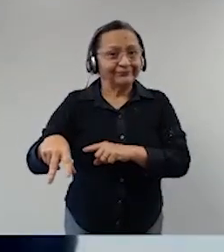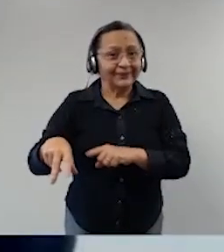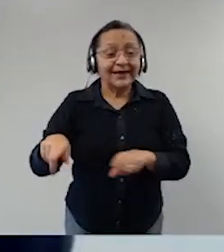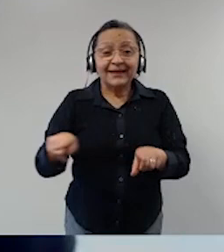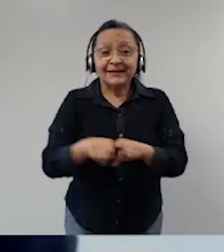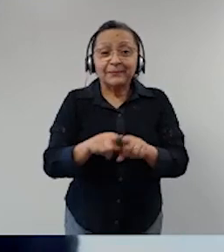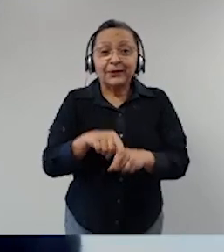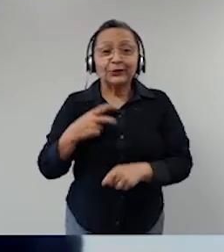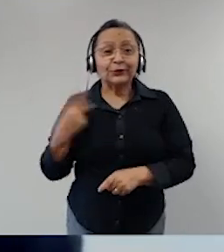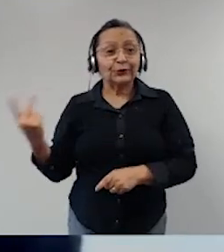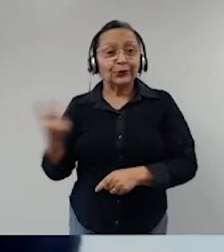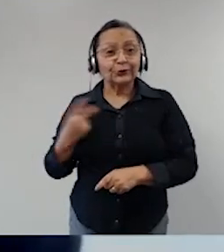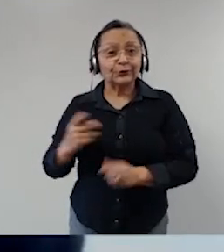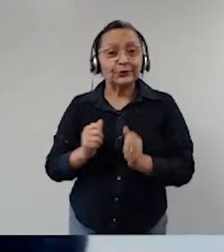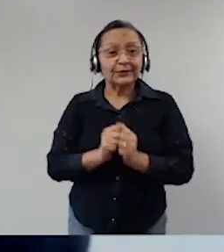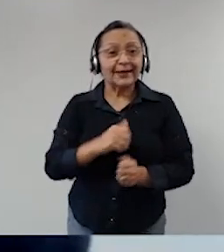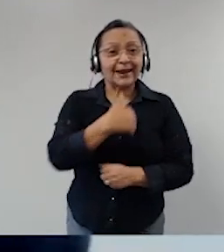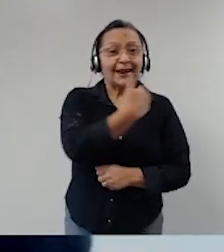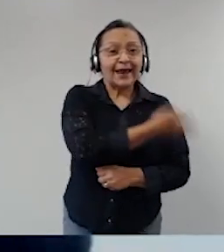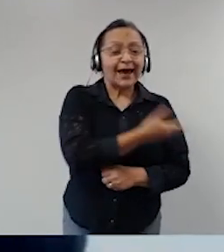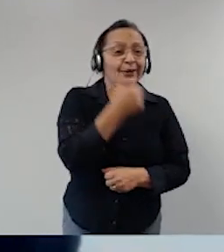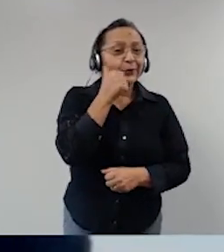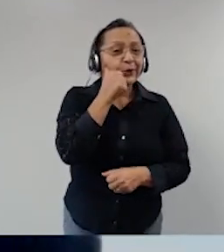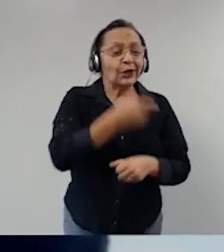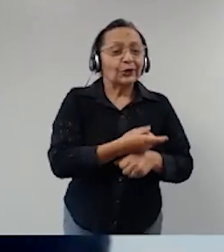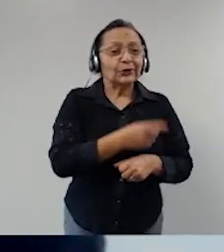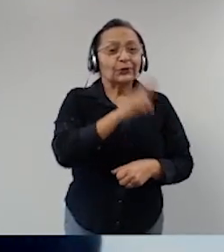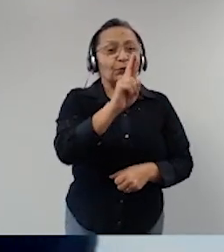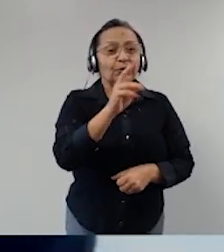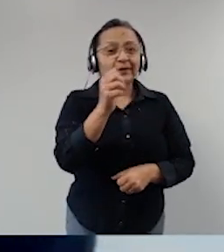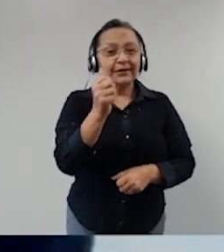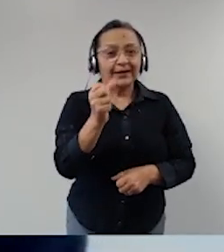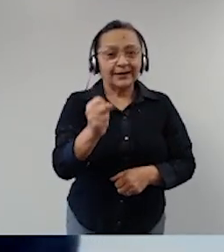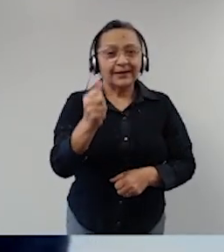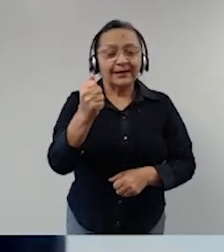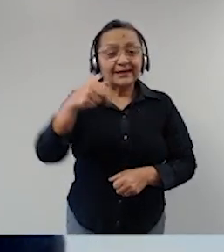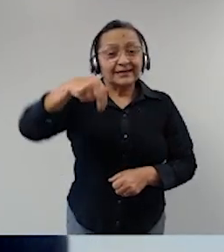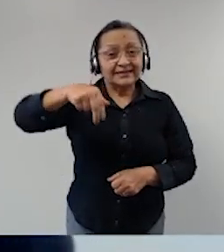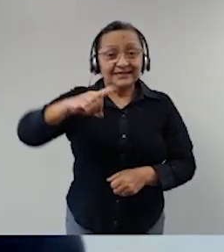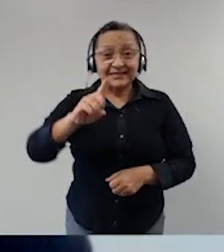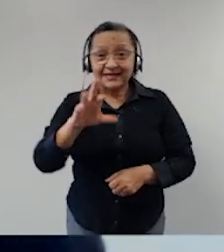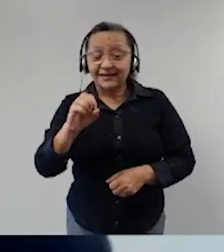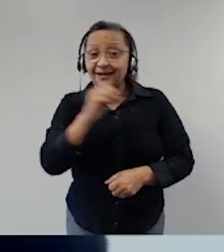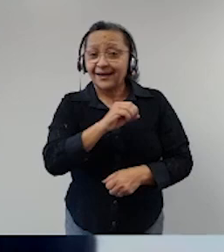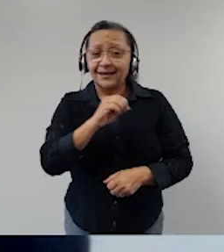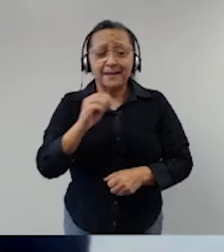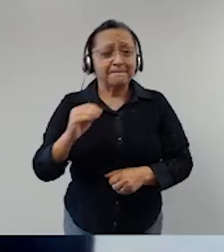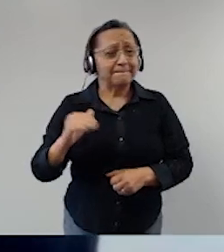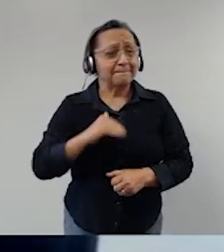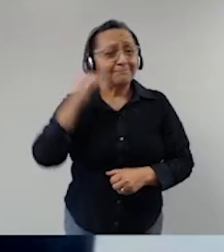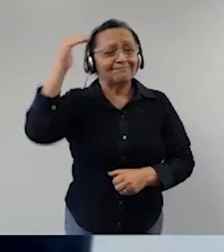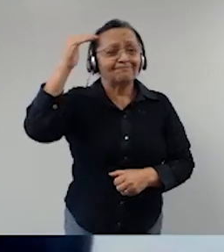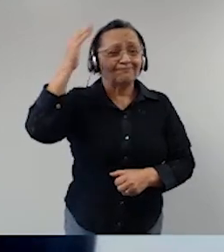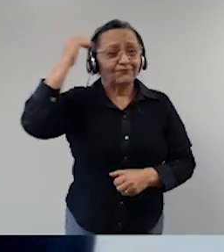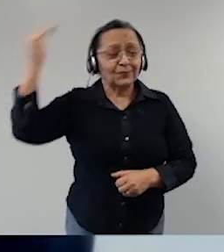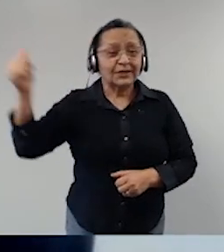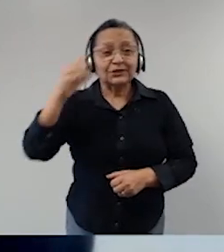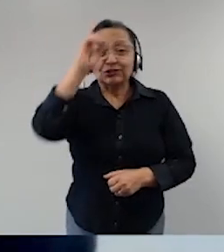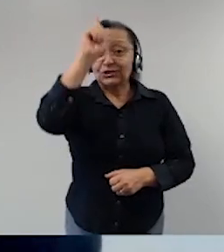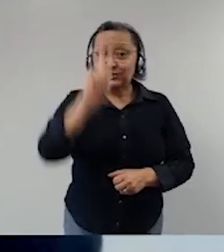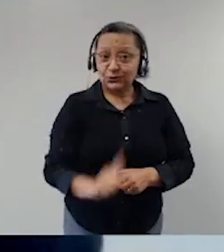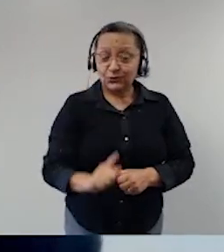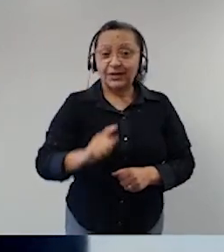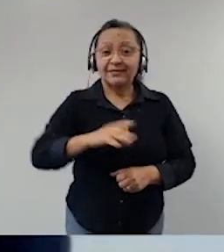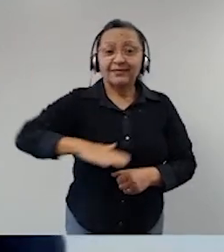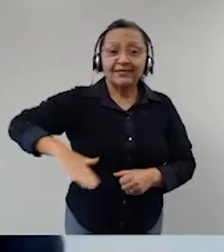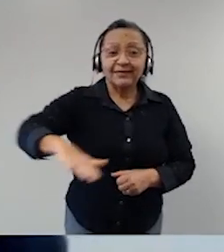dois acompanhados da doutora Sandra Gebara, simplesmente uma das maiores gestoras de departamento